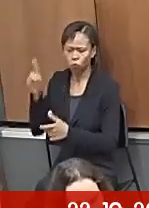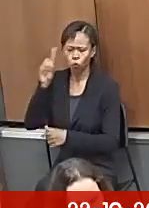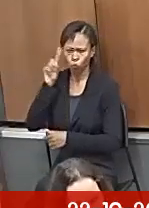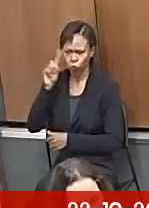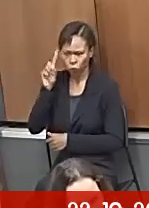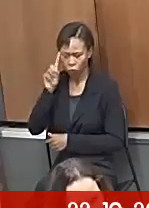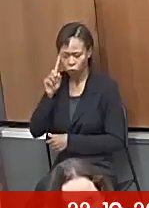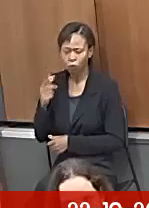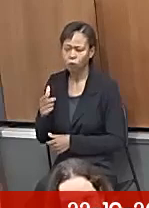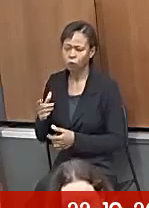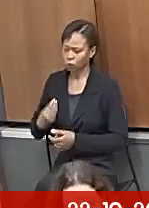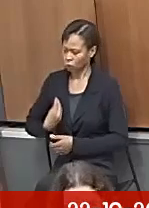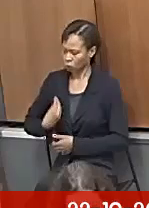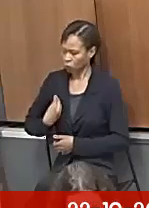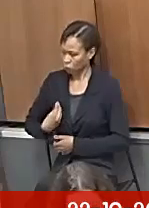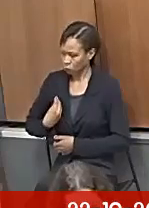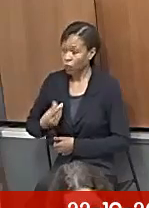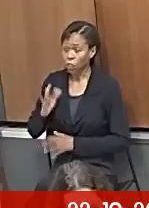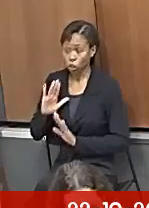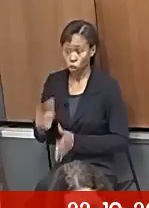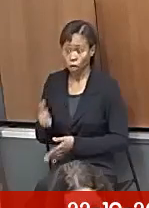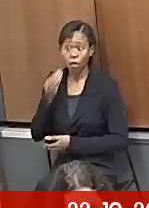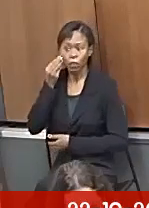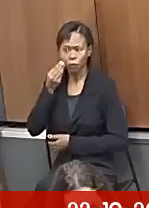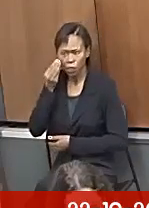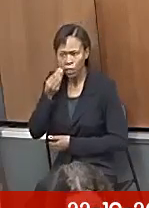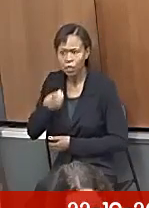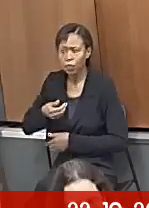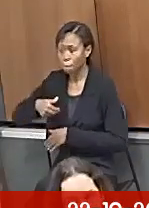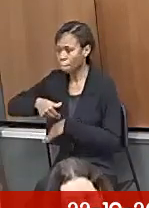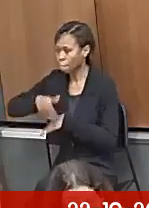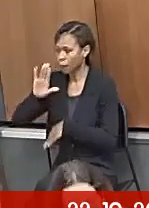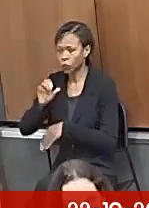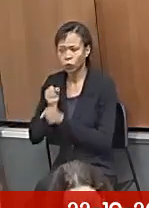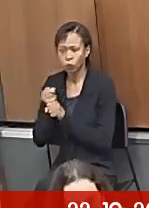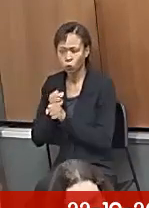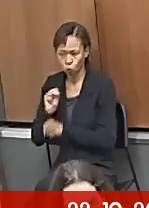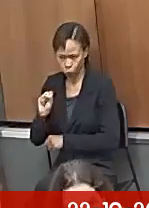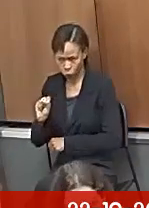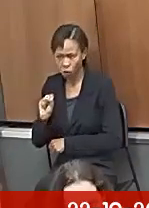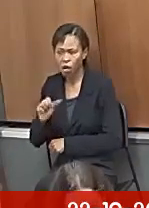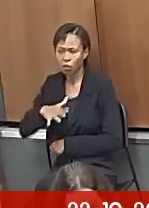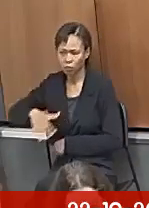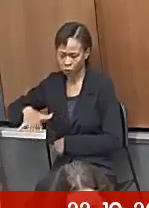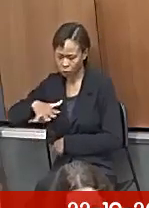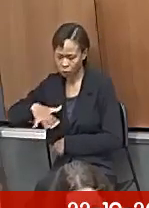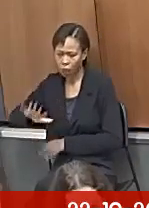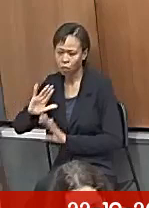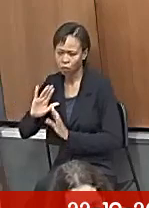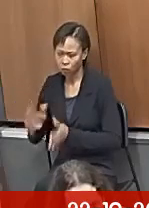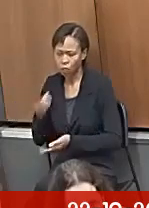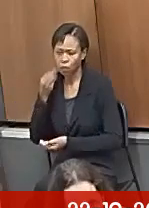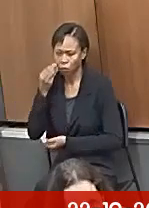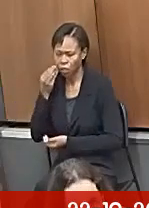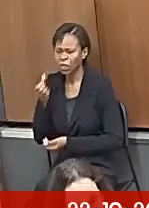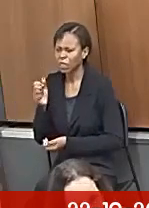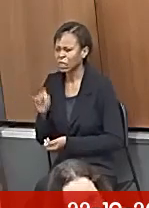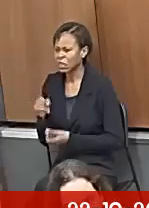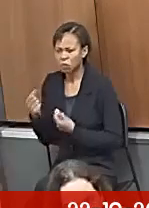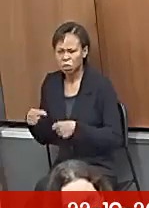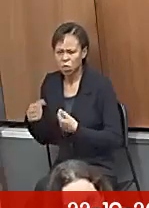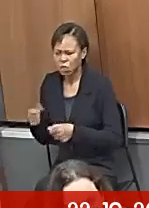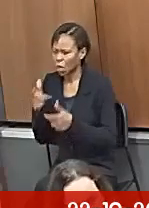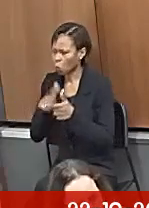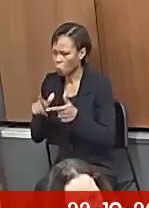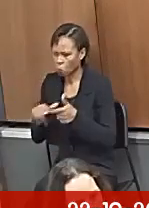a gente, como eu estou dizendo, já tem uma experiência de mais de 8 anos nessa área, e tudo que for preciso